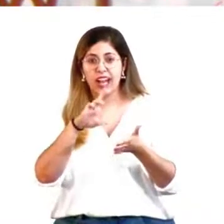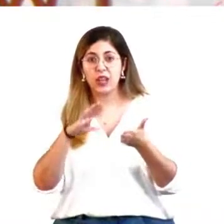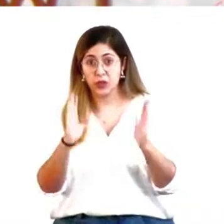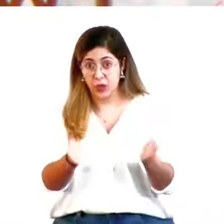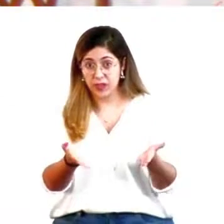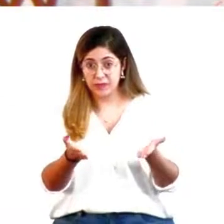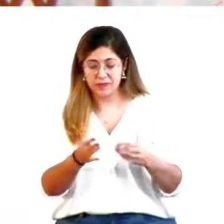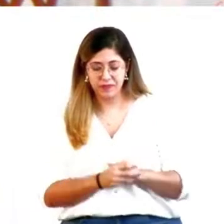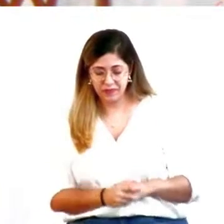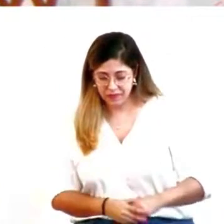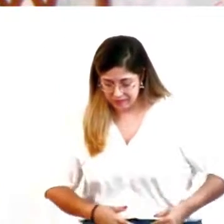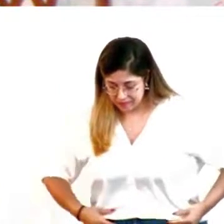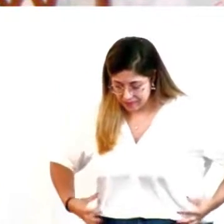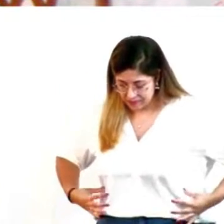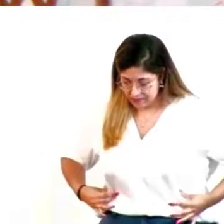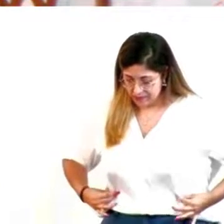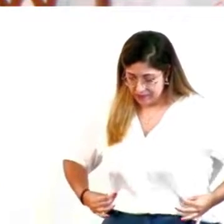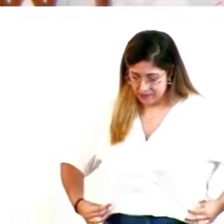irmãos?